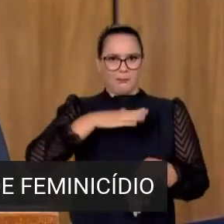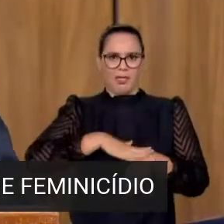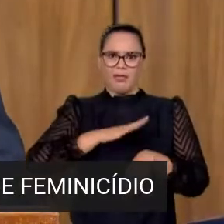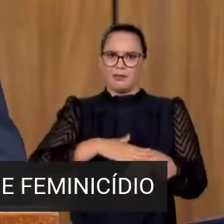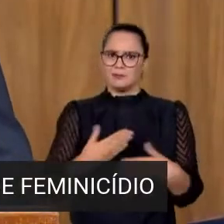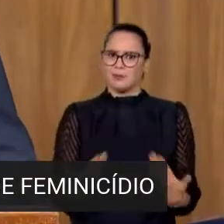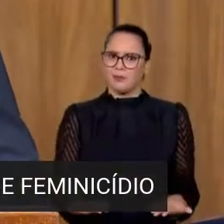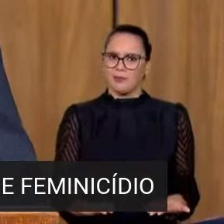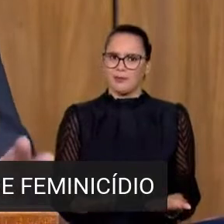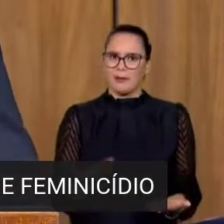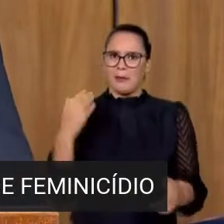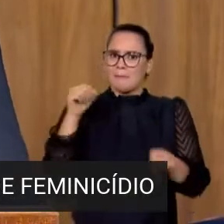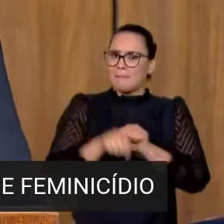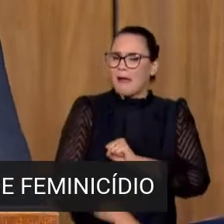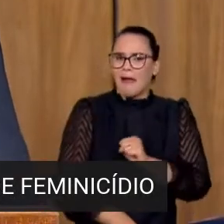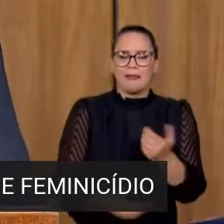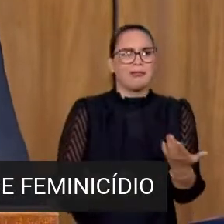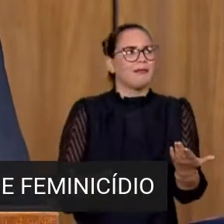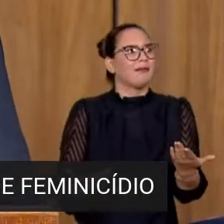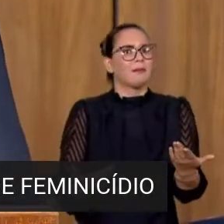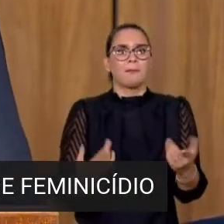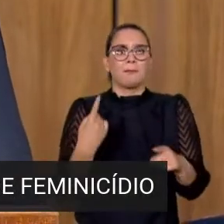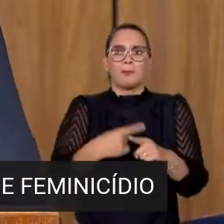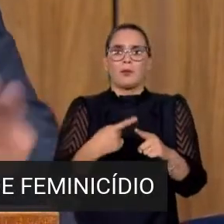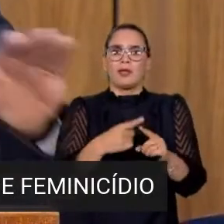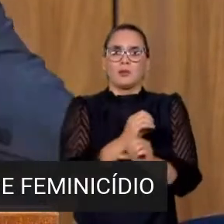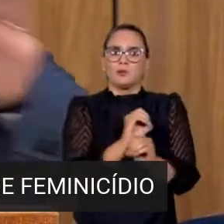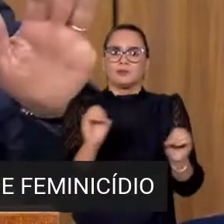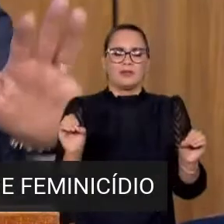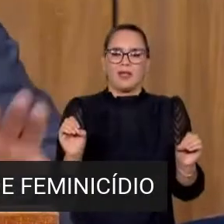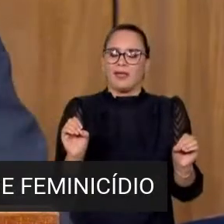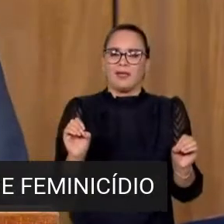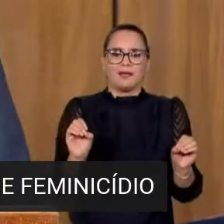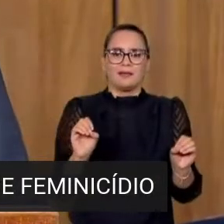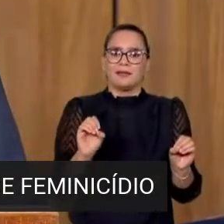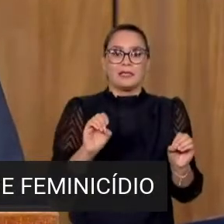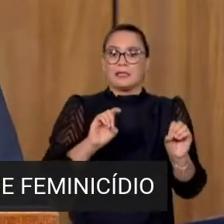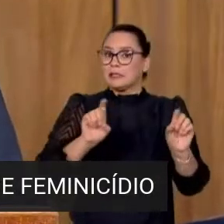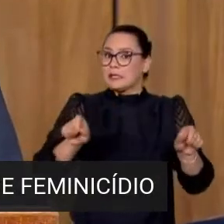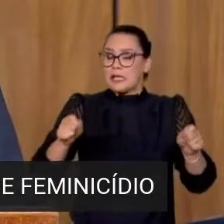que mata sem nenhuma razão, não precisa de razão,